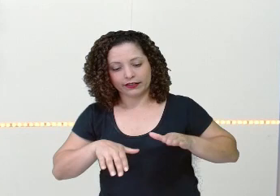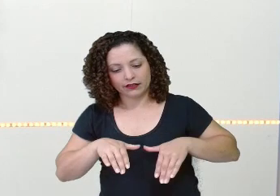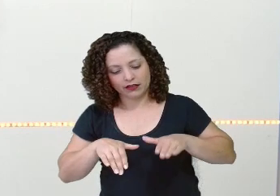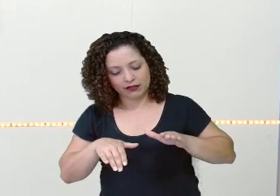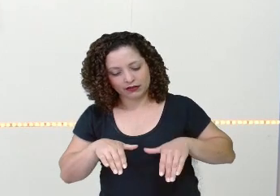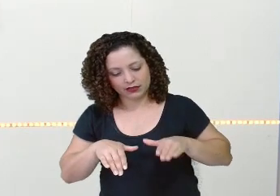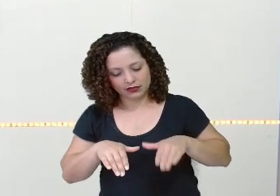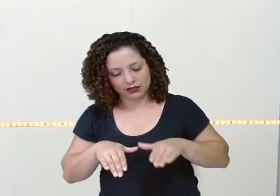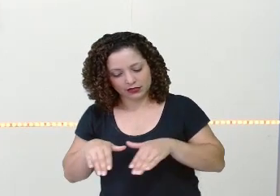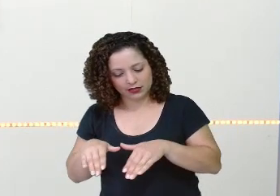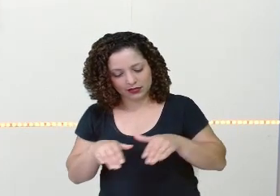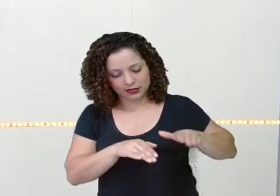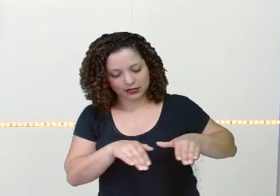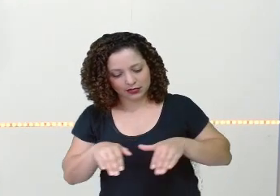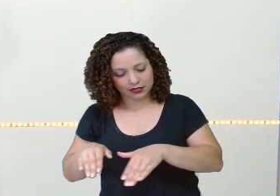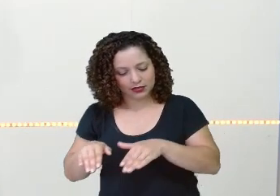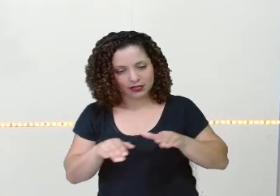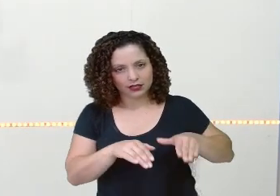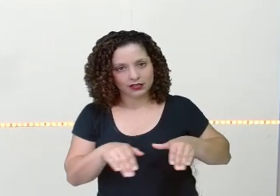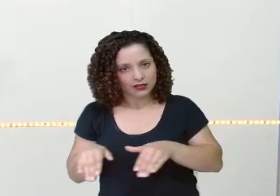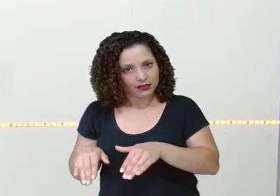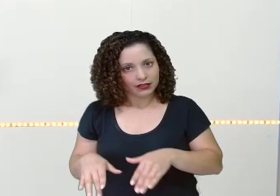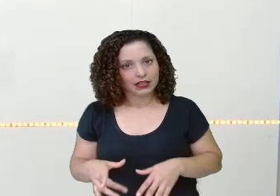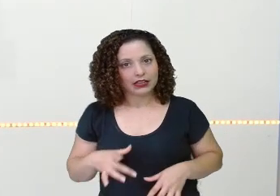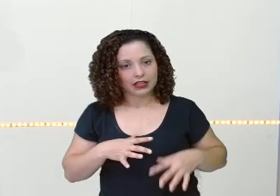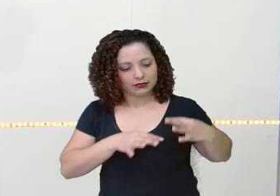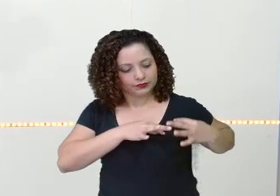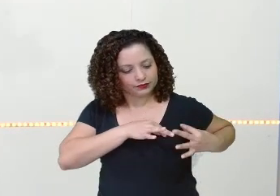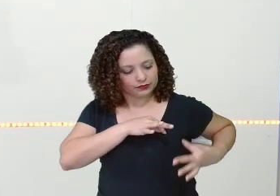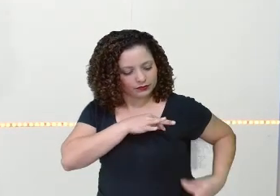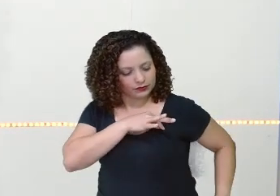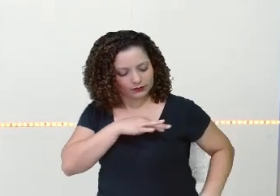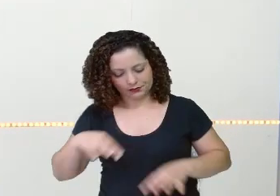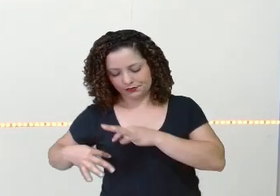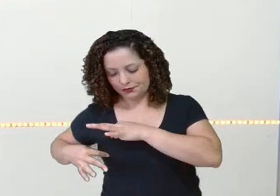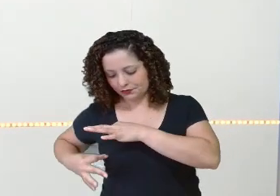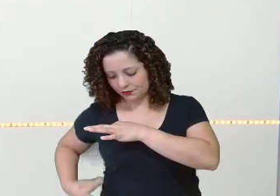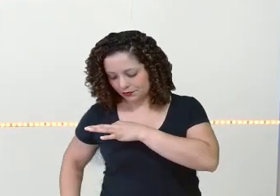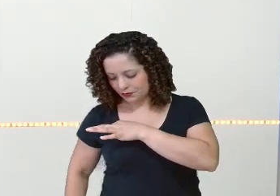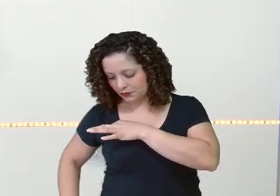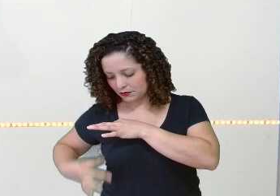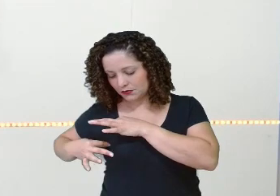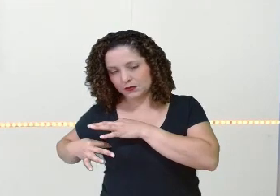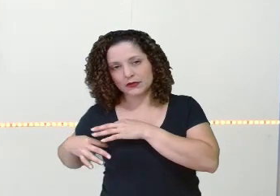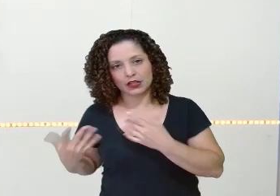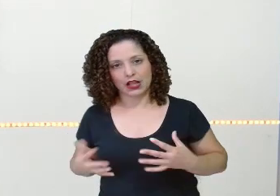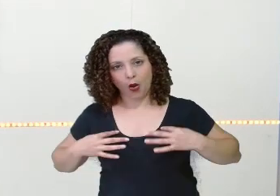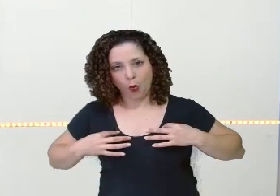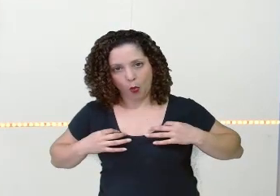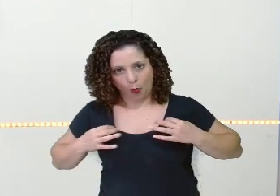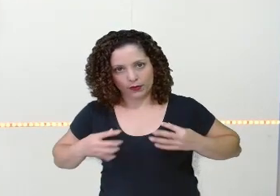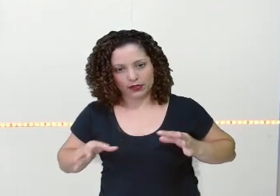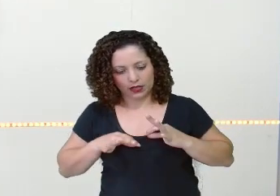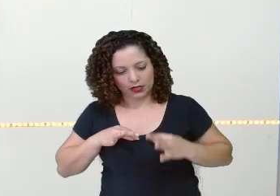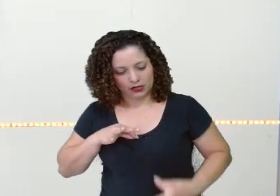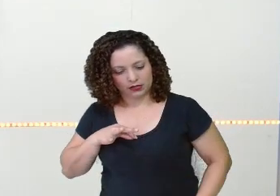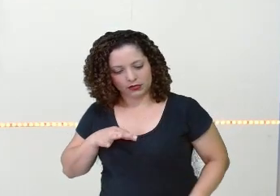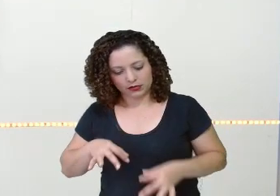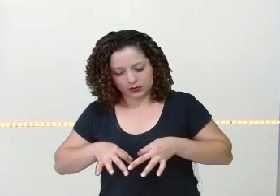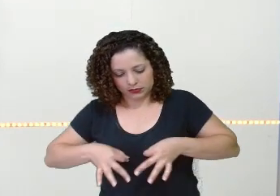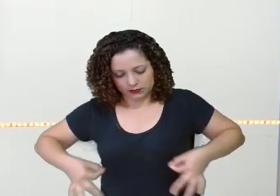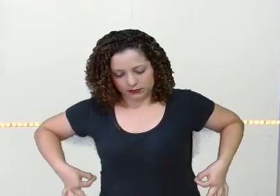ali junto dela para poder tirar as suas medidas e fazer uma roupa, uma costureira, um alfaiate, né? Que são pessoas que lidam com isso